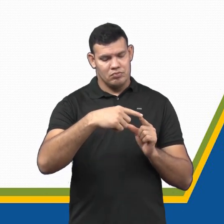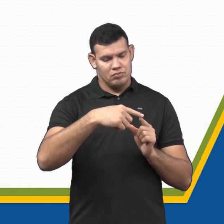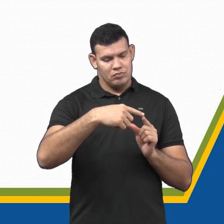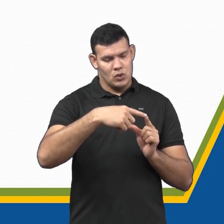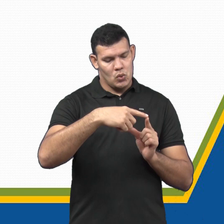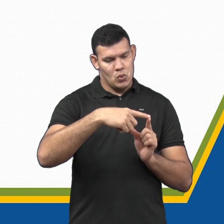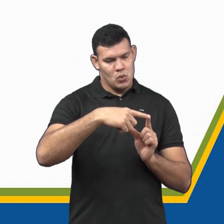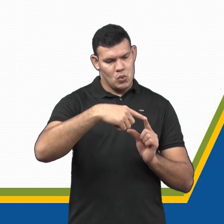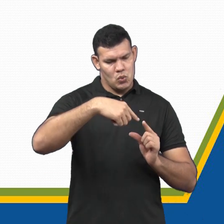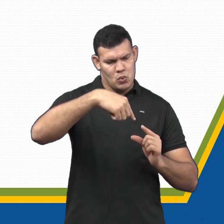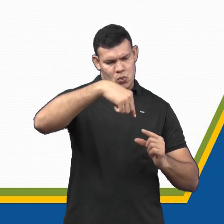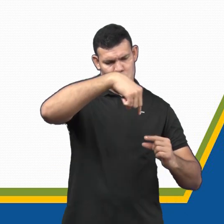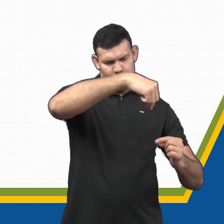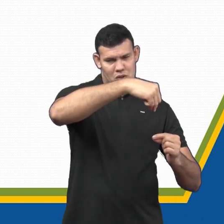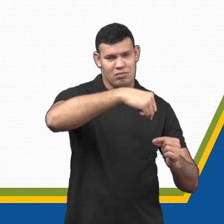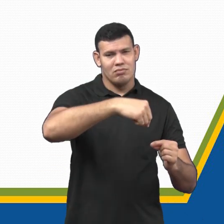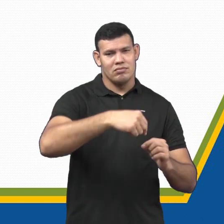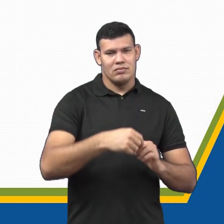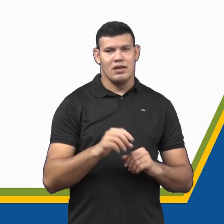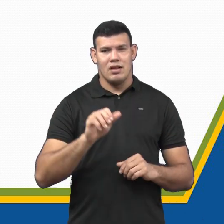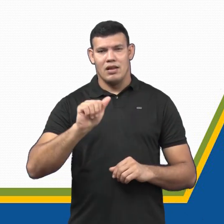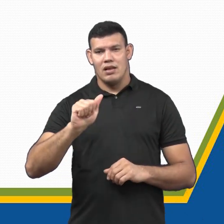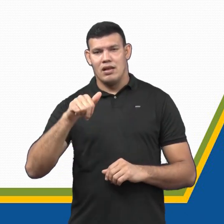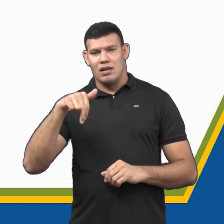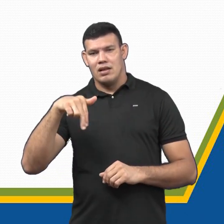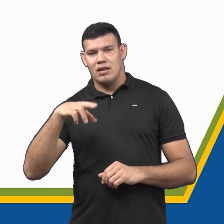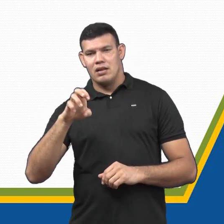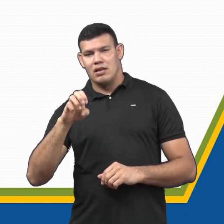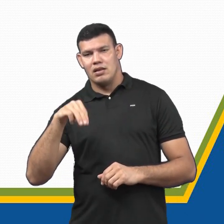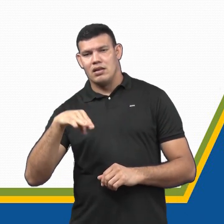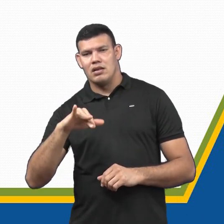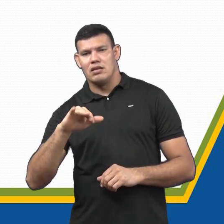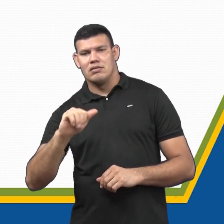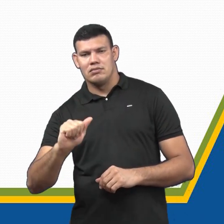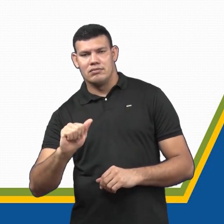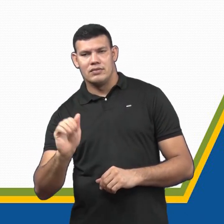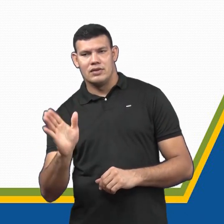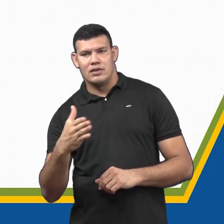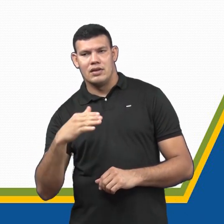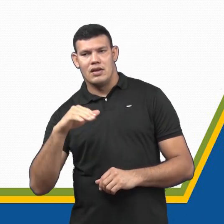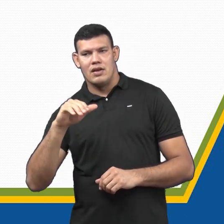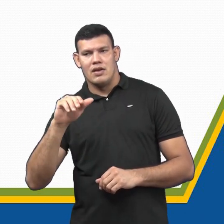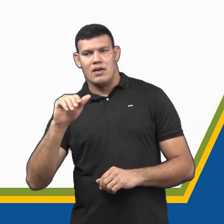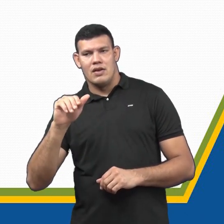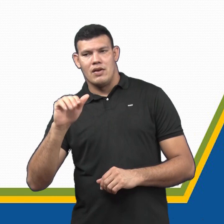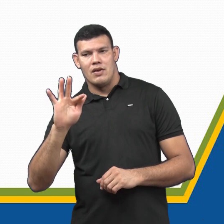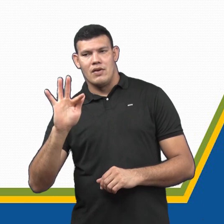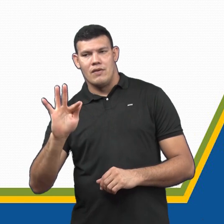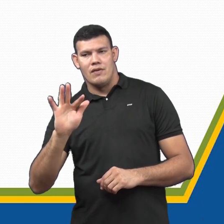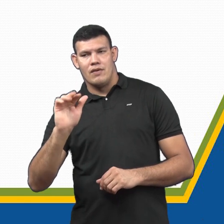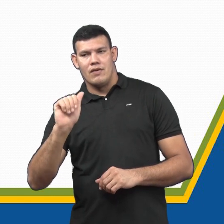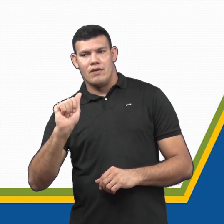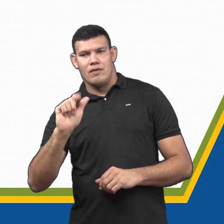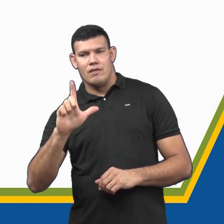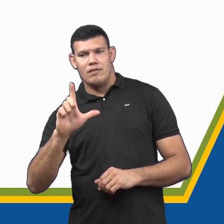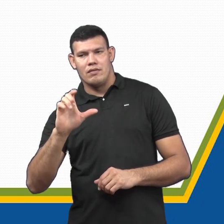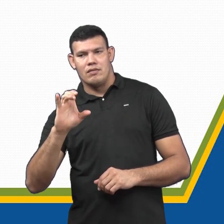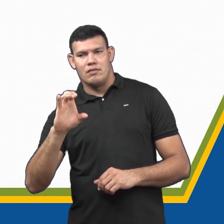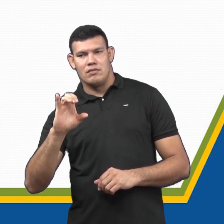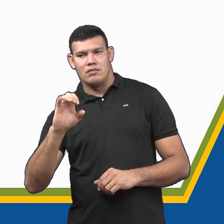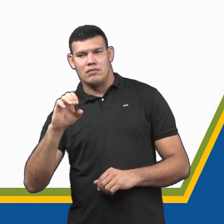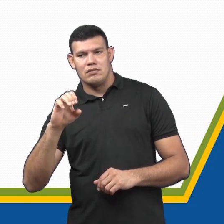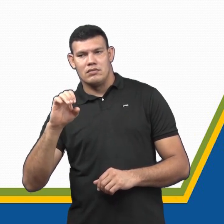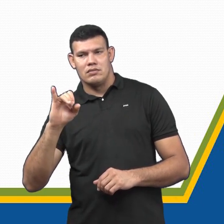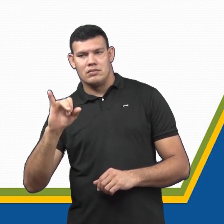de foice. Tem uma doença chamada anemia falciforme, que é uma doença hereditária. Nesse caso,